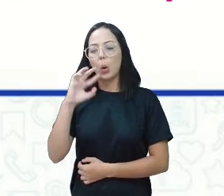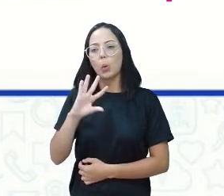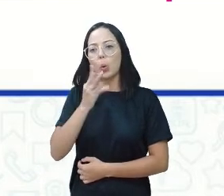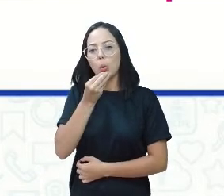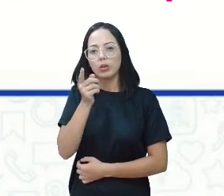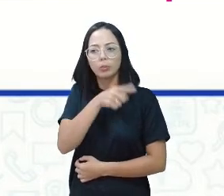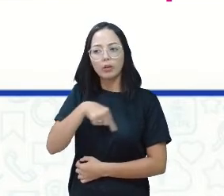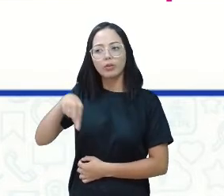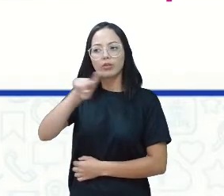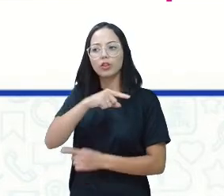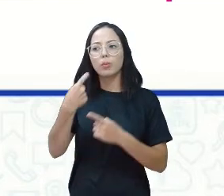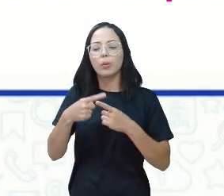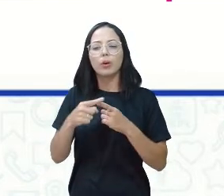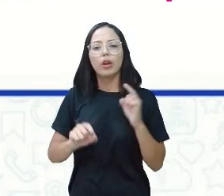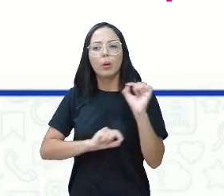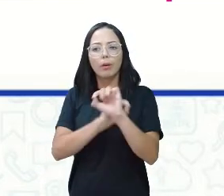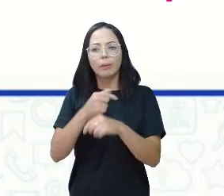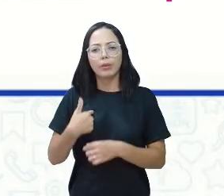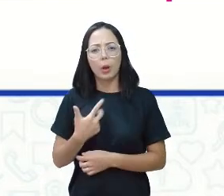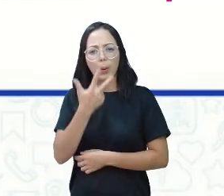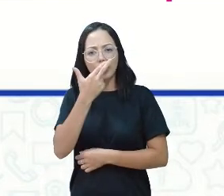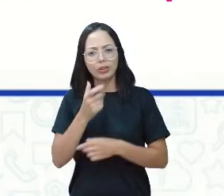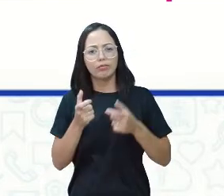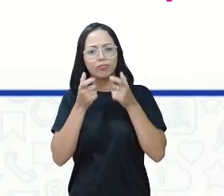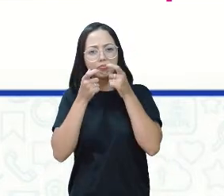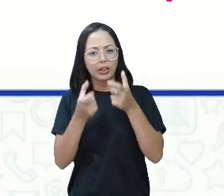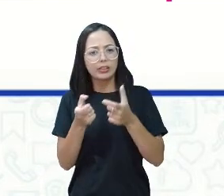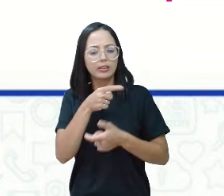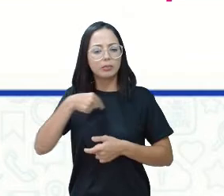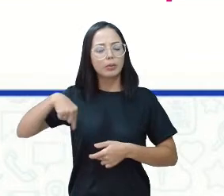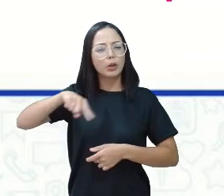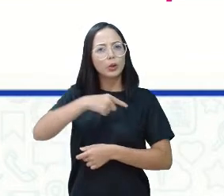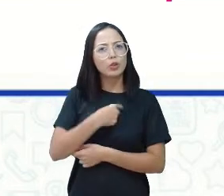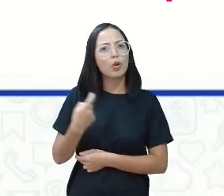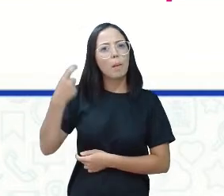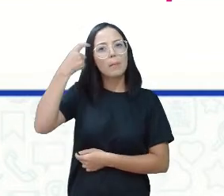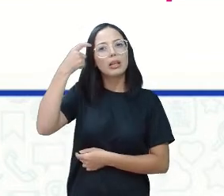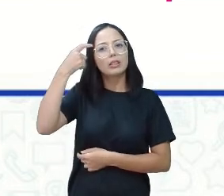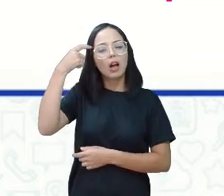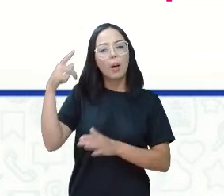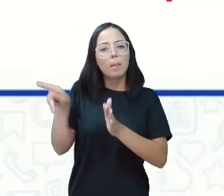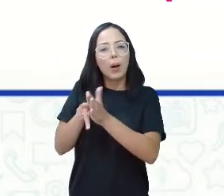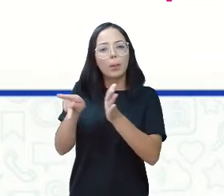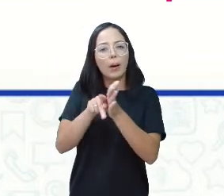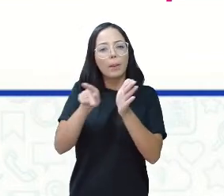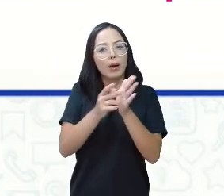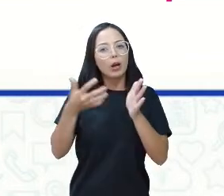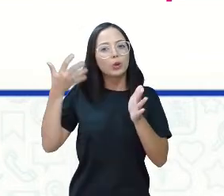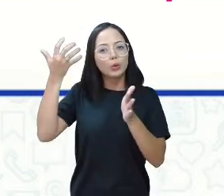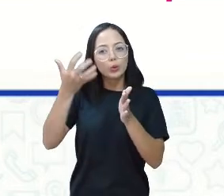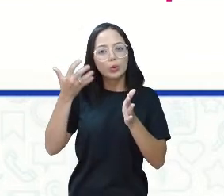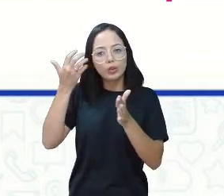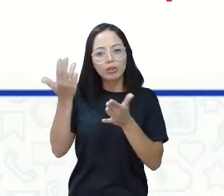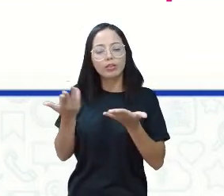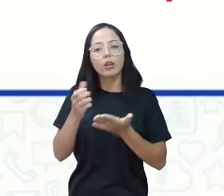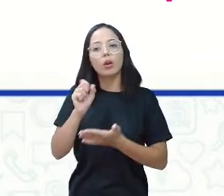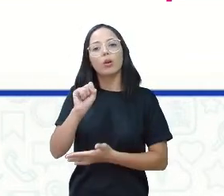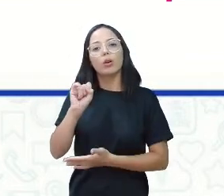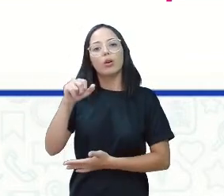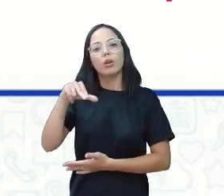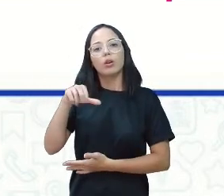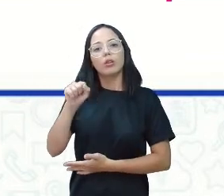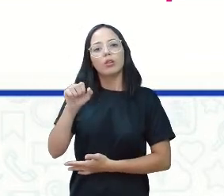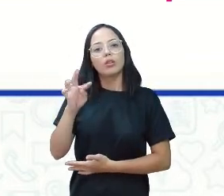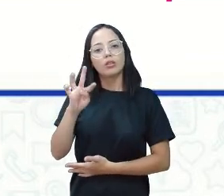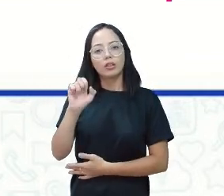para vocês porque eu achei que é interessante para a gente pensar nessas propriedades sonoras. Então, a sinestesia é uma